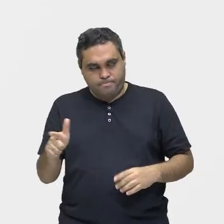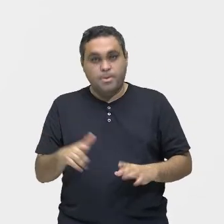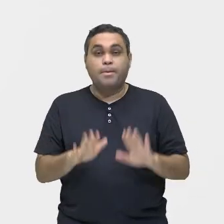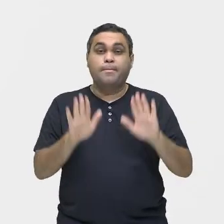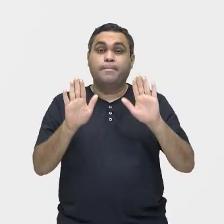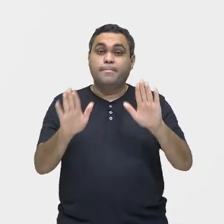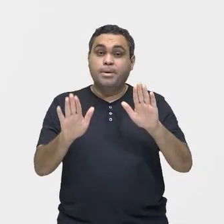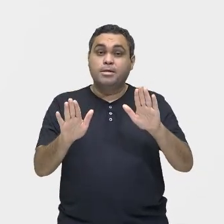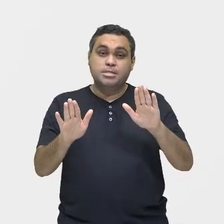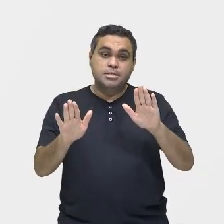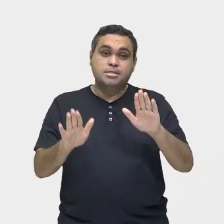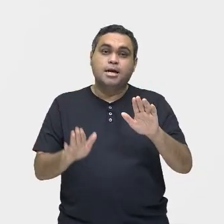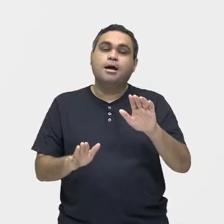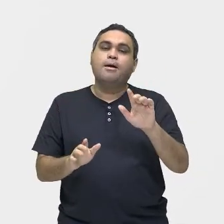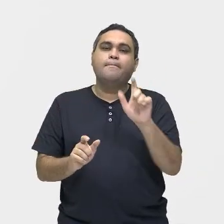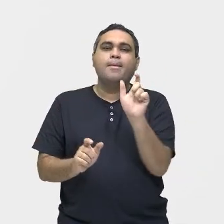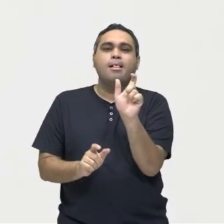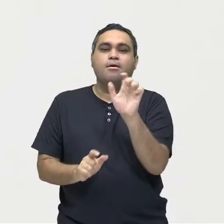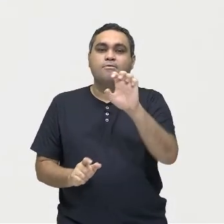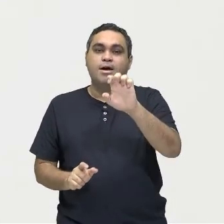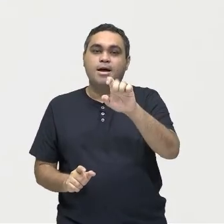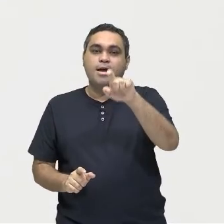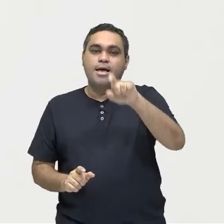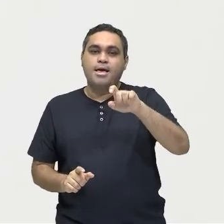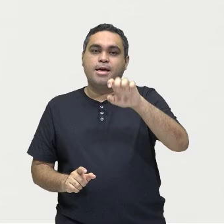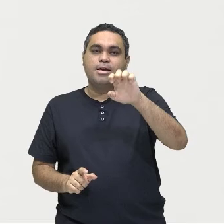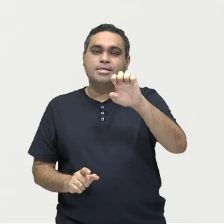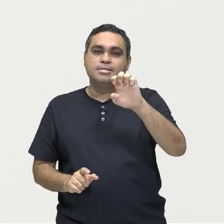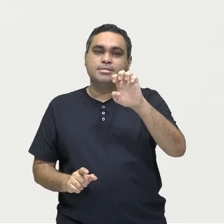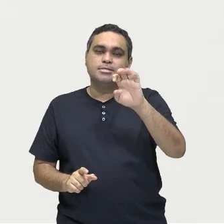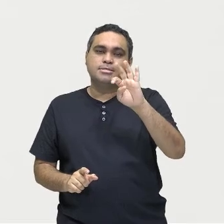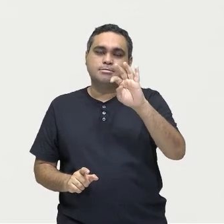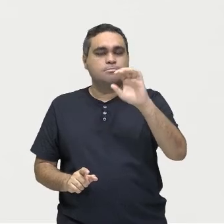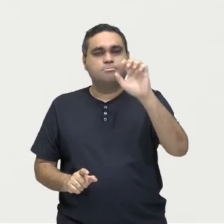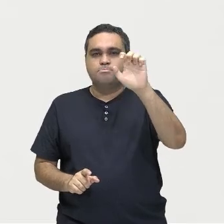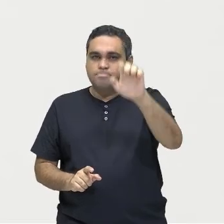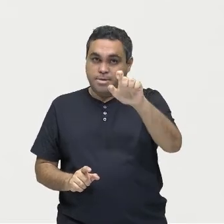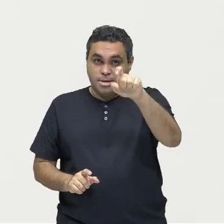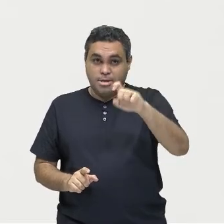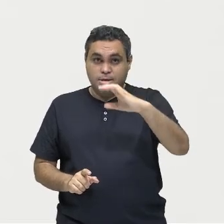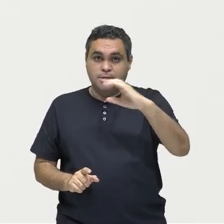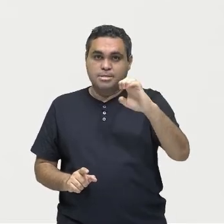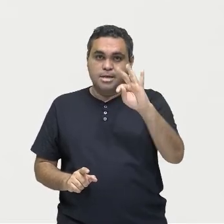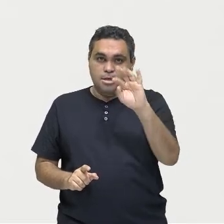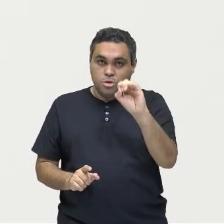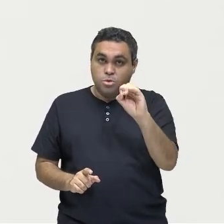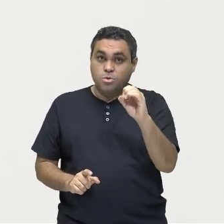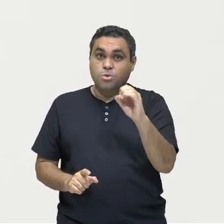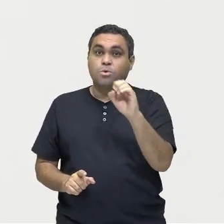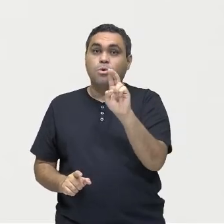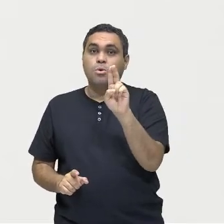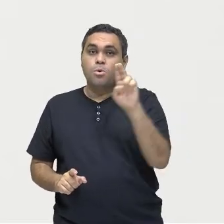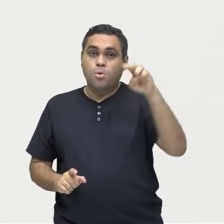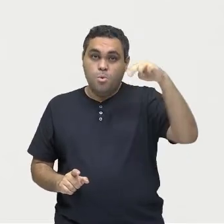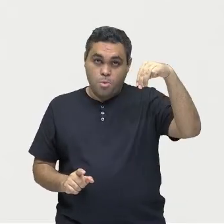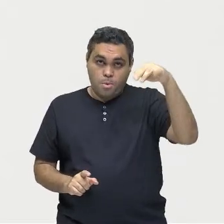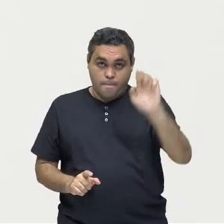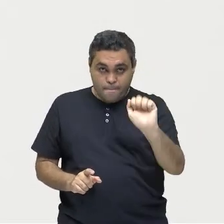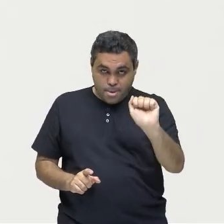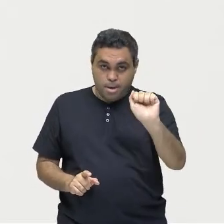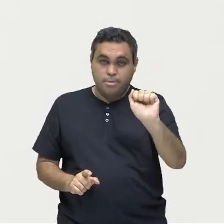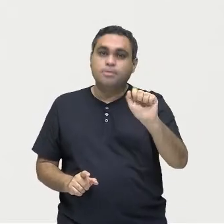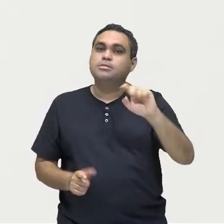essa expressão, exceto uma, ou seja, todas são orações com sujeito inexistente ou orações sem